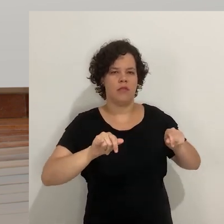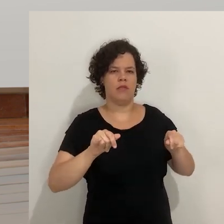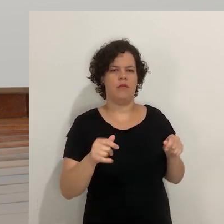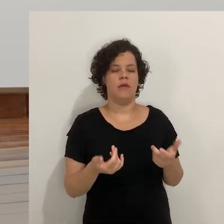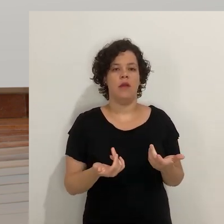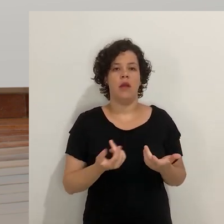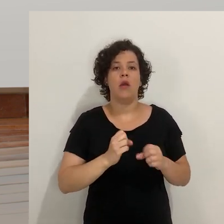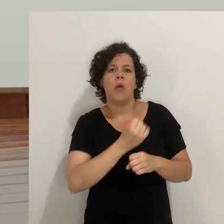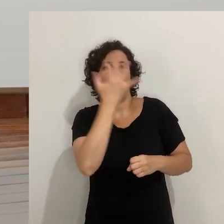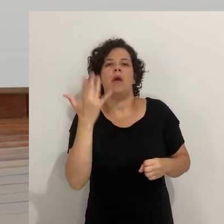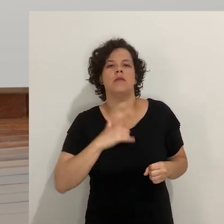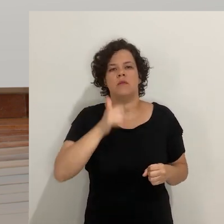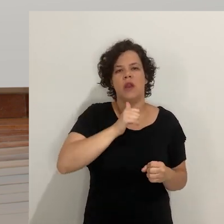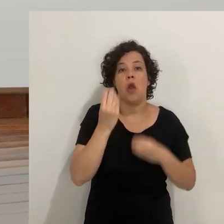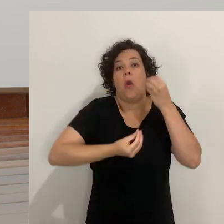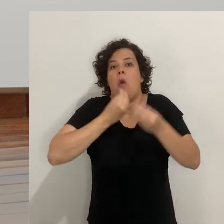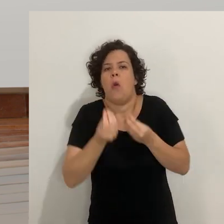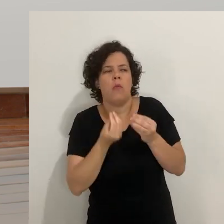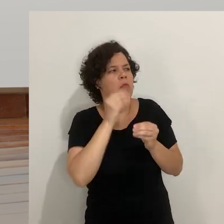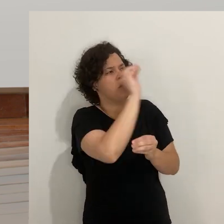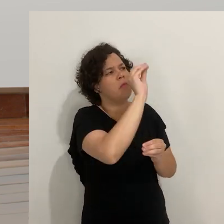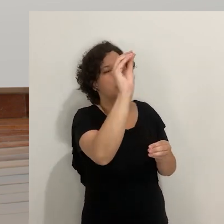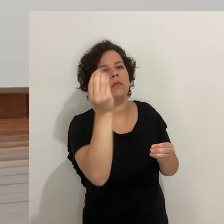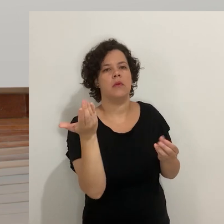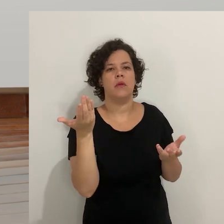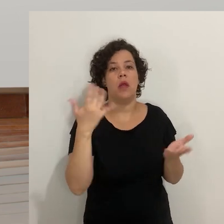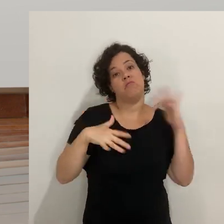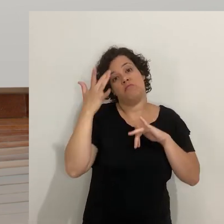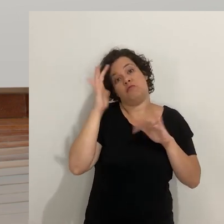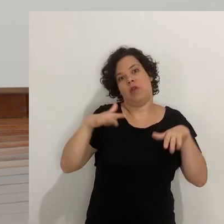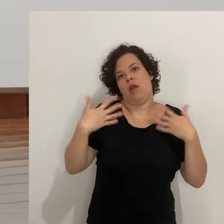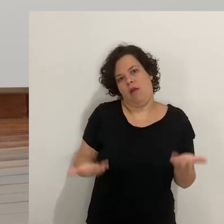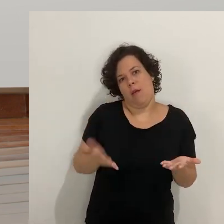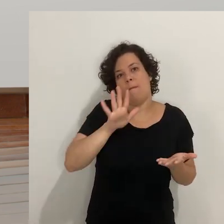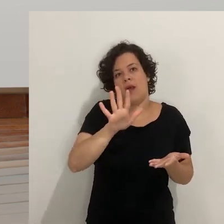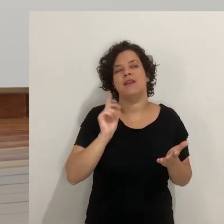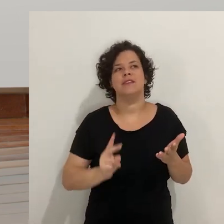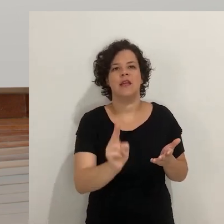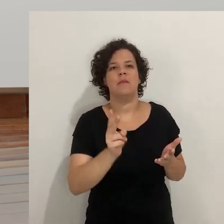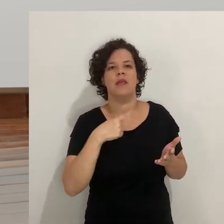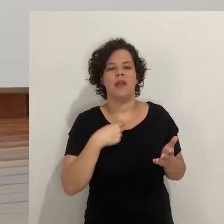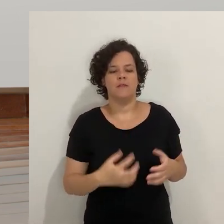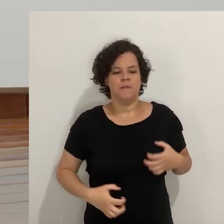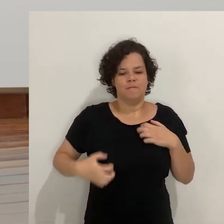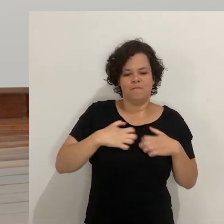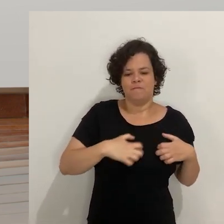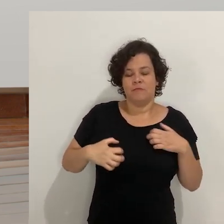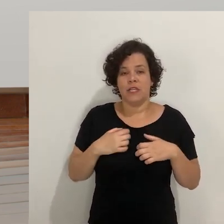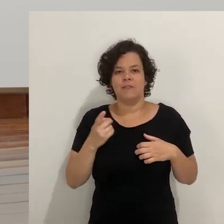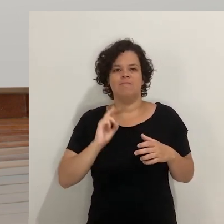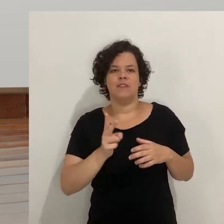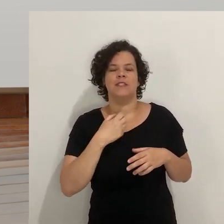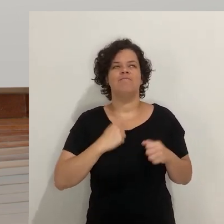fazendo o desenho. Quantas serão? Como elas ocuparão o espaço? Eu ainda não sei. É sempre um frio na barriga, sempre